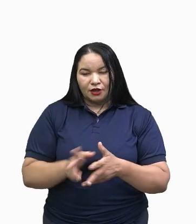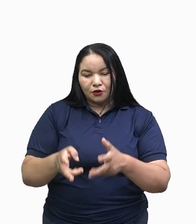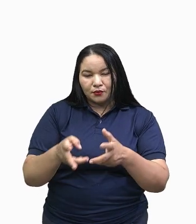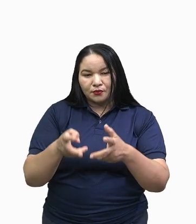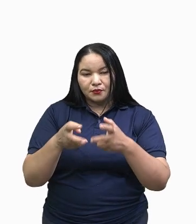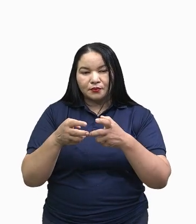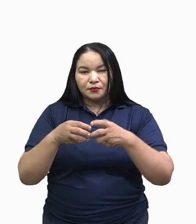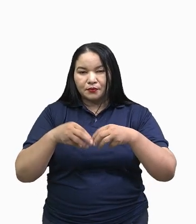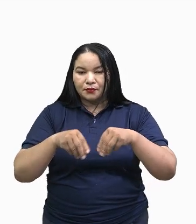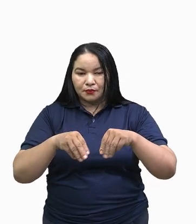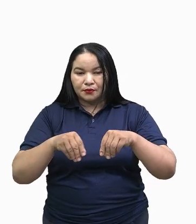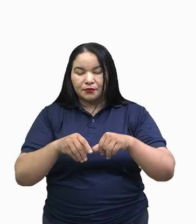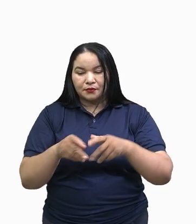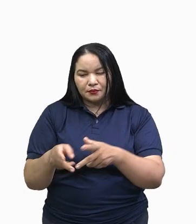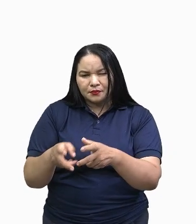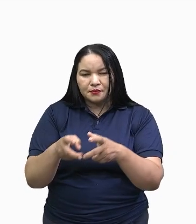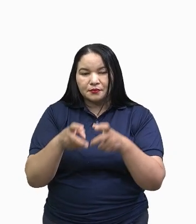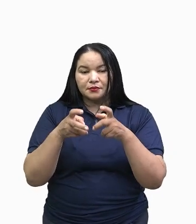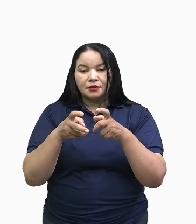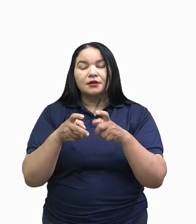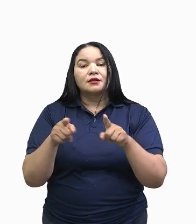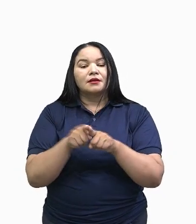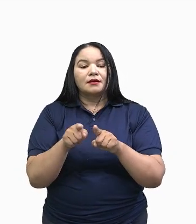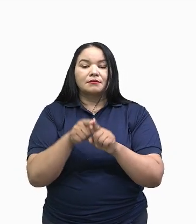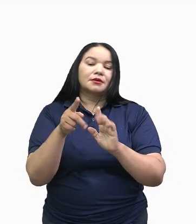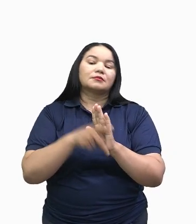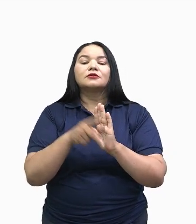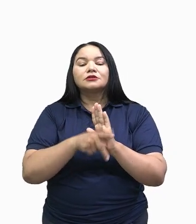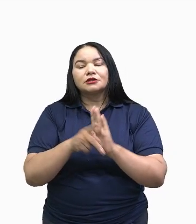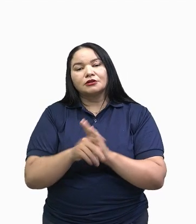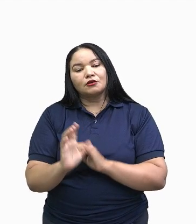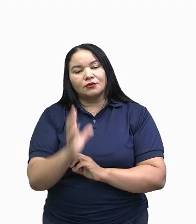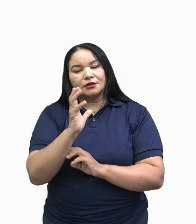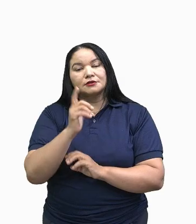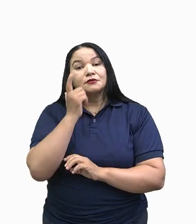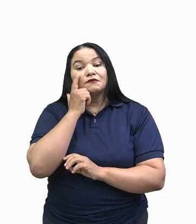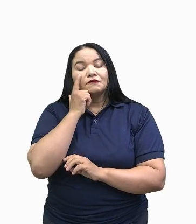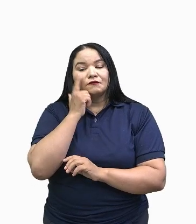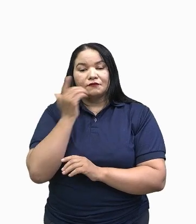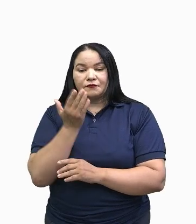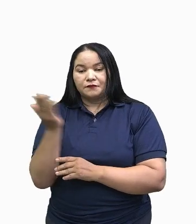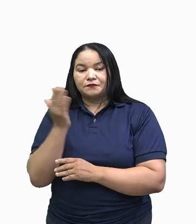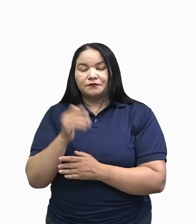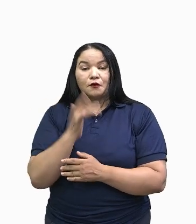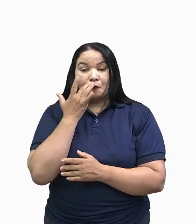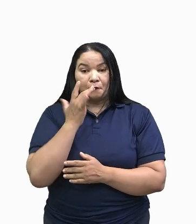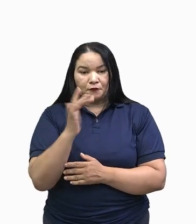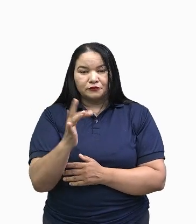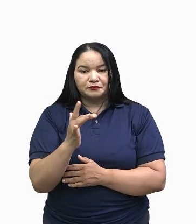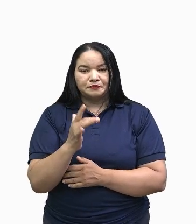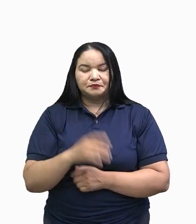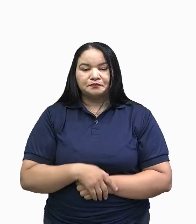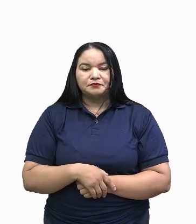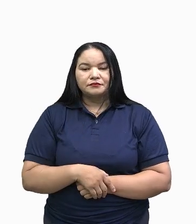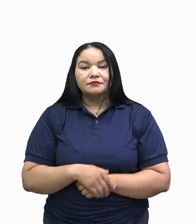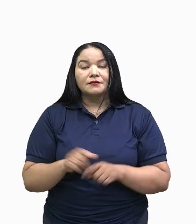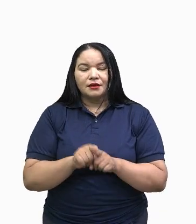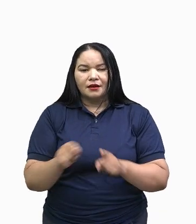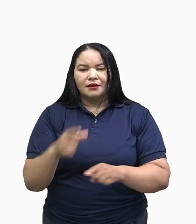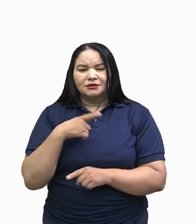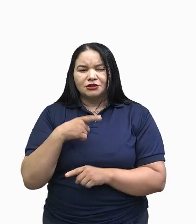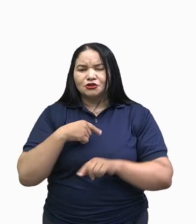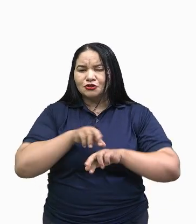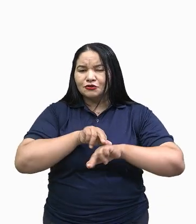projetos também que ocorrem, né? Não só aí tem uma imagem de ouro, mas nós temos muito